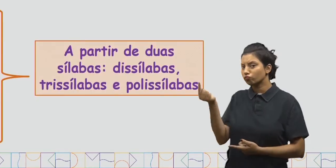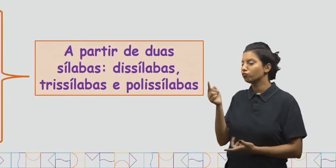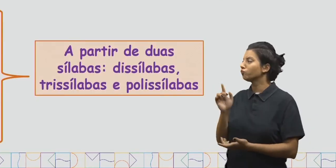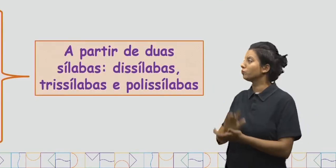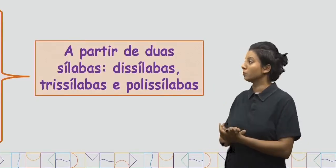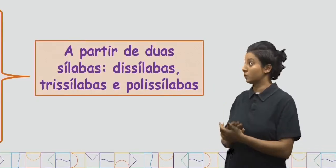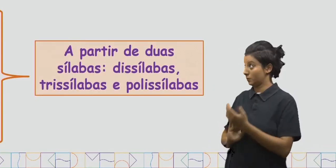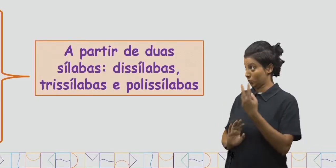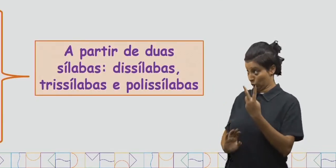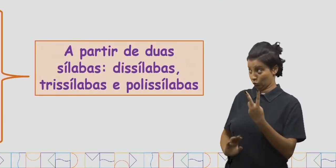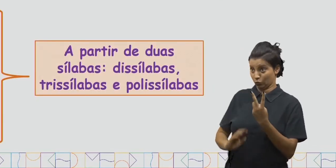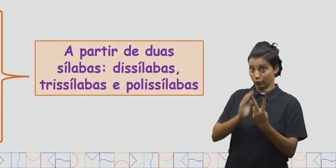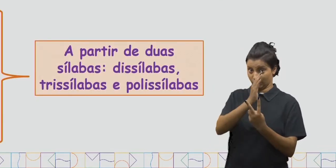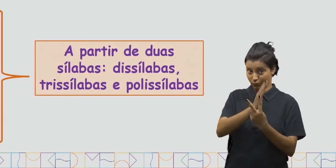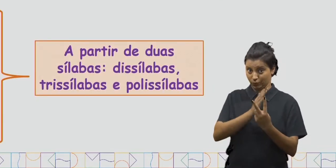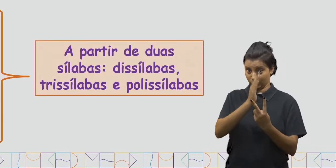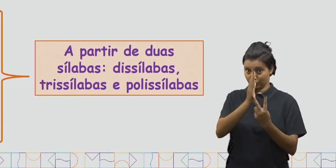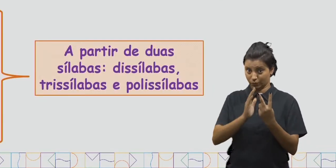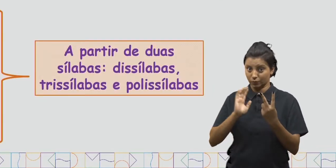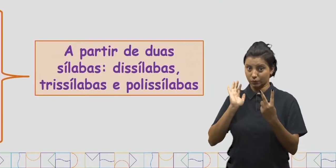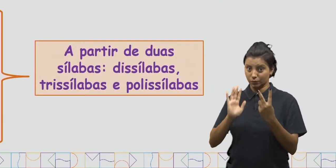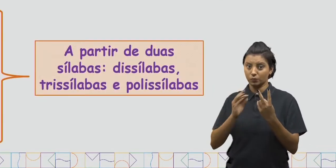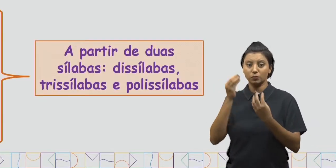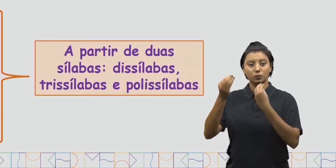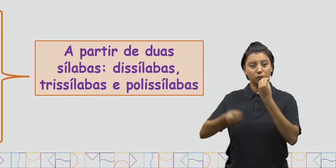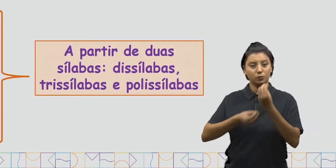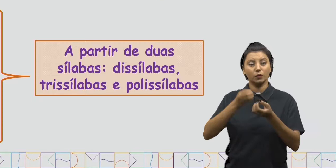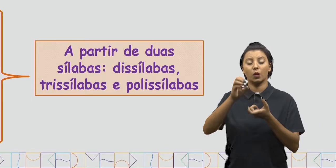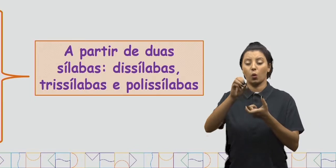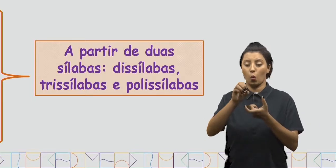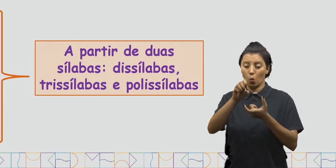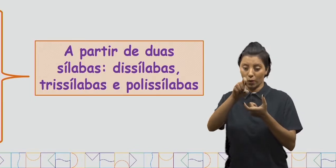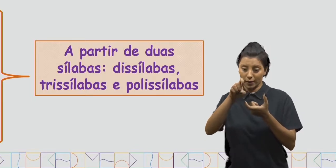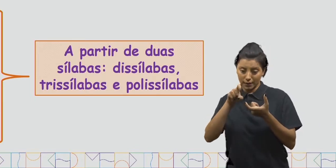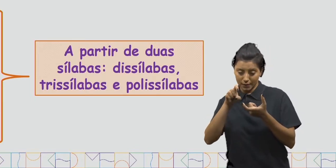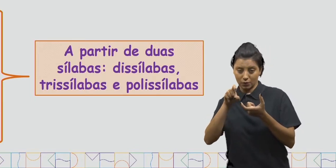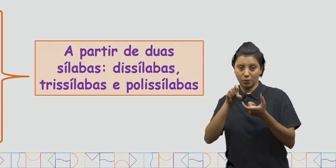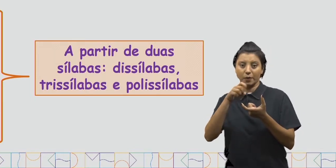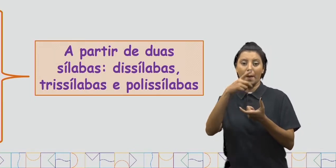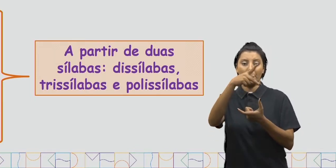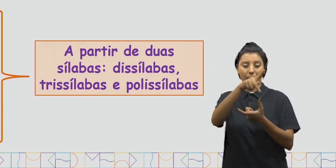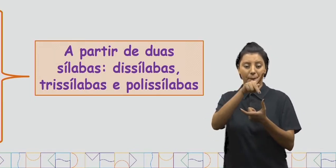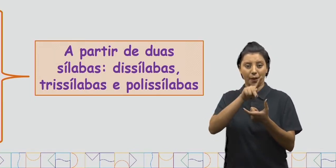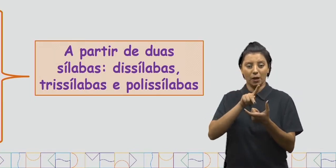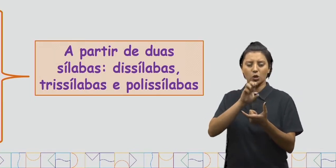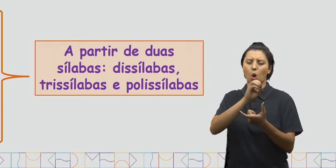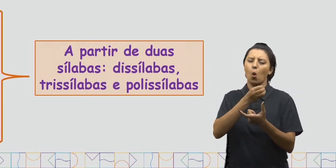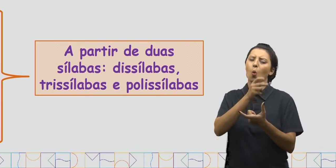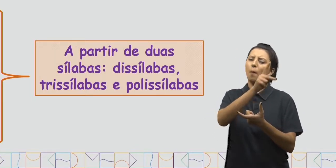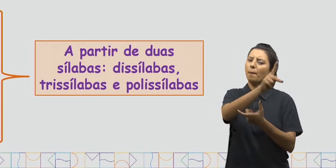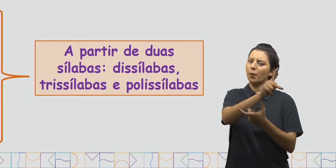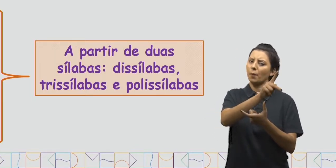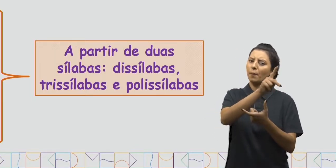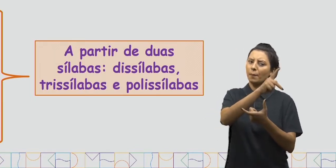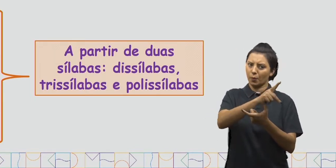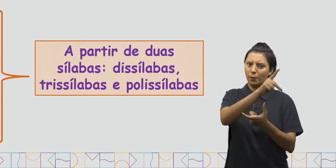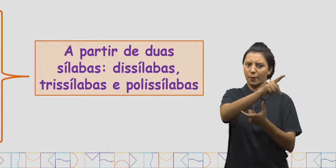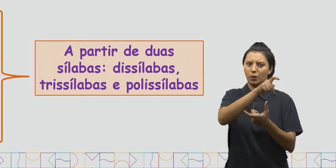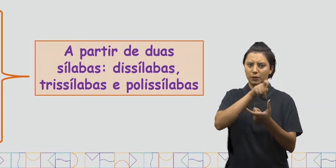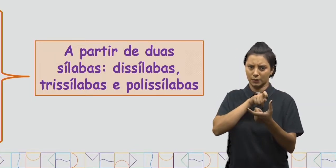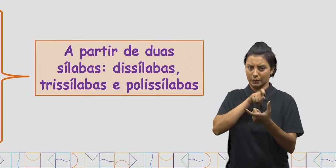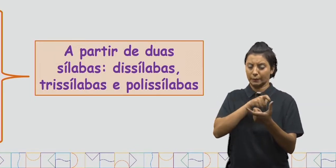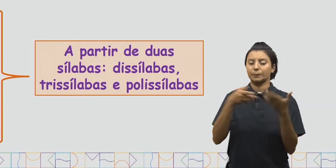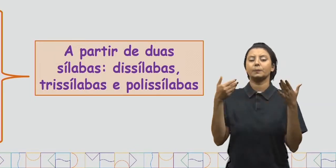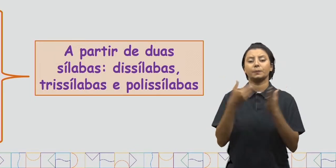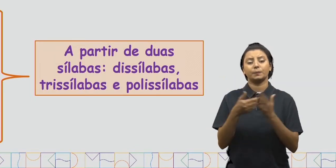de 2 sílabas, ela pode ser classificada como oxítona, paroxítona ou proparoxítona. Na